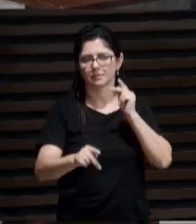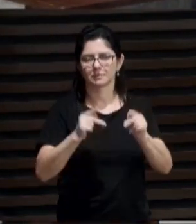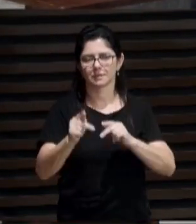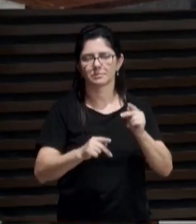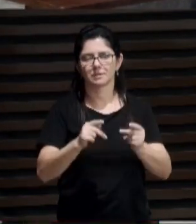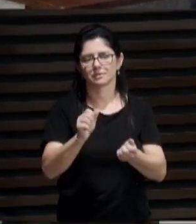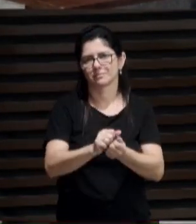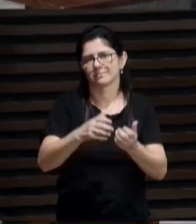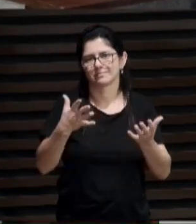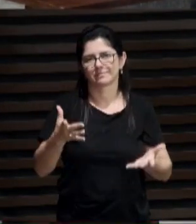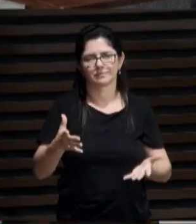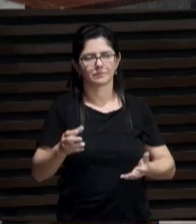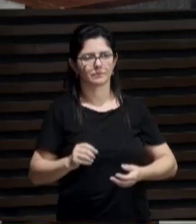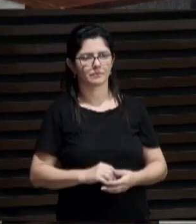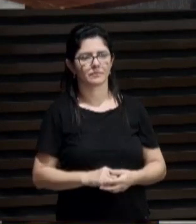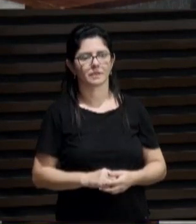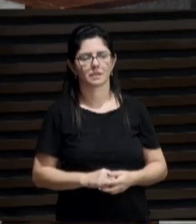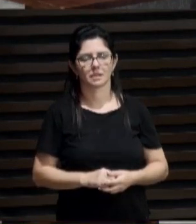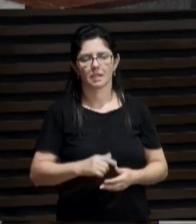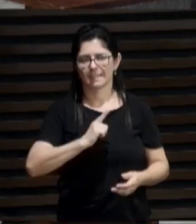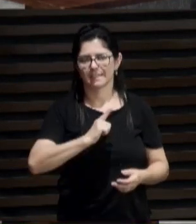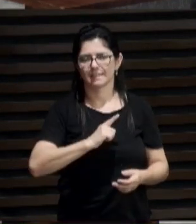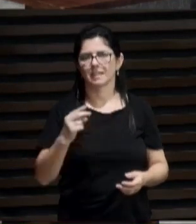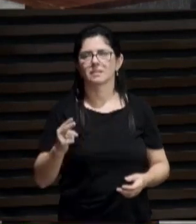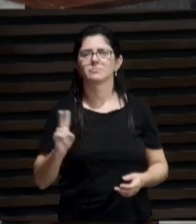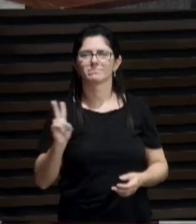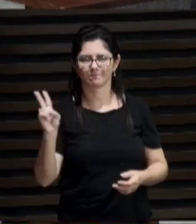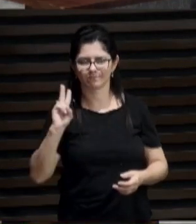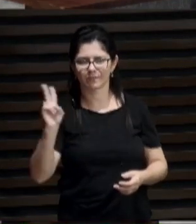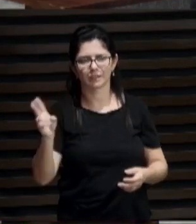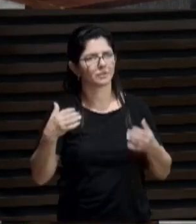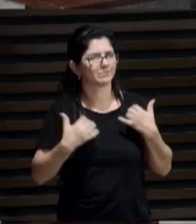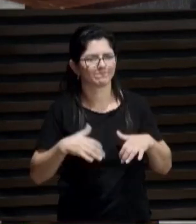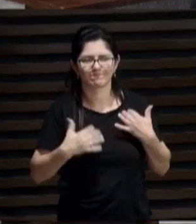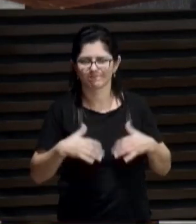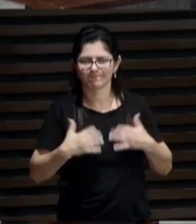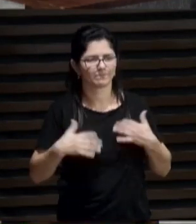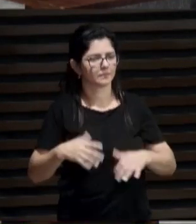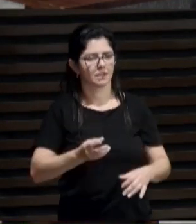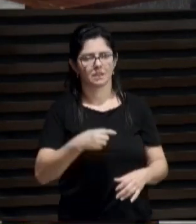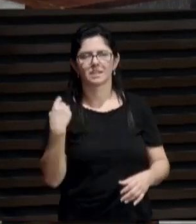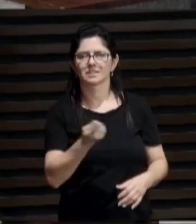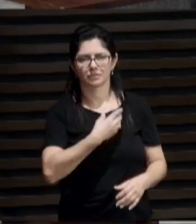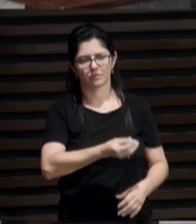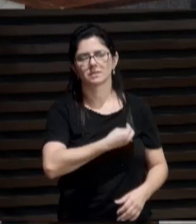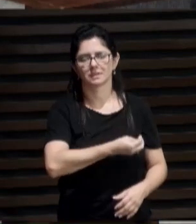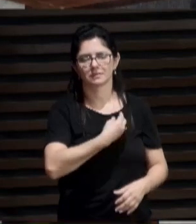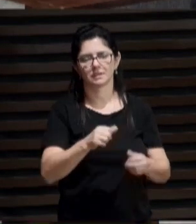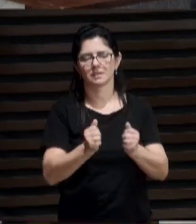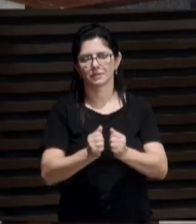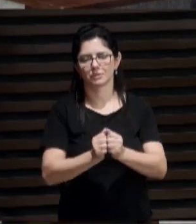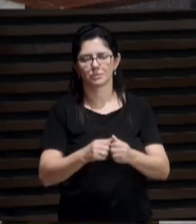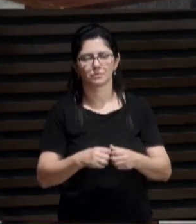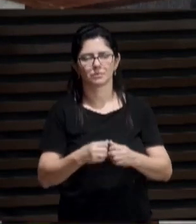precioso. Tem um valor tremendo para as nossas vidas, porque aqui juntos nós confessamos, dizendo assim, nós